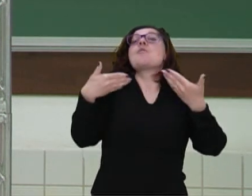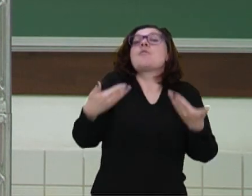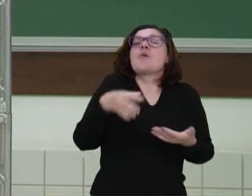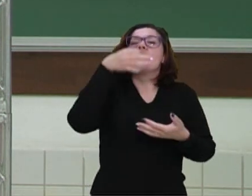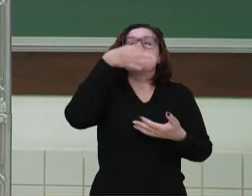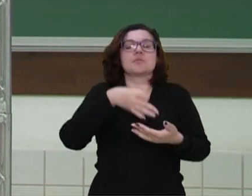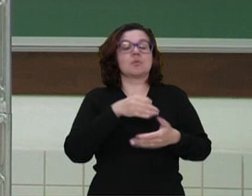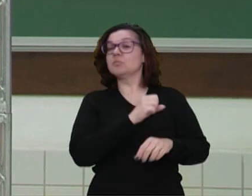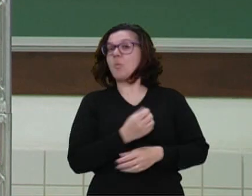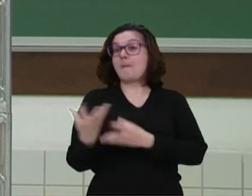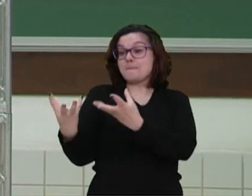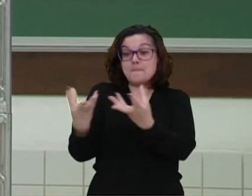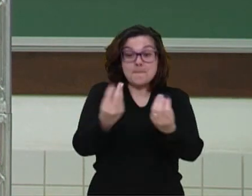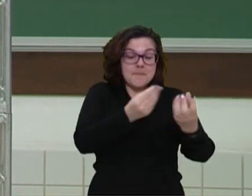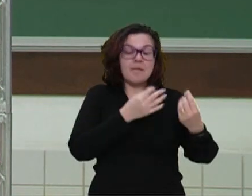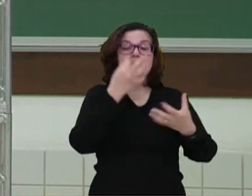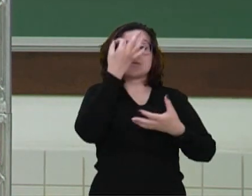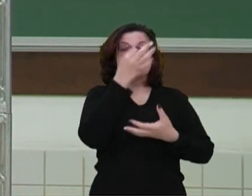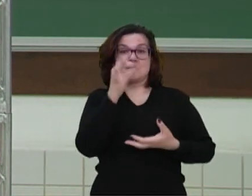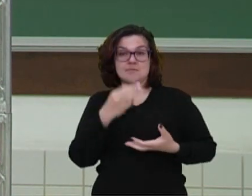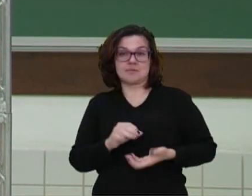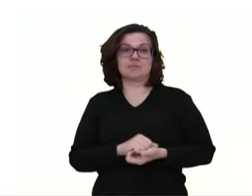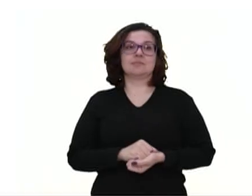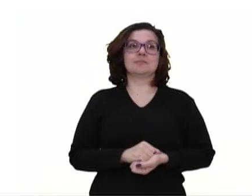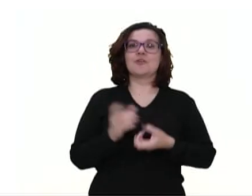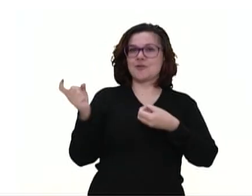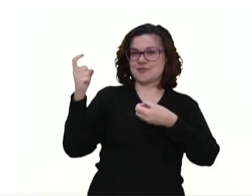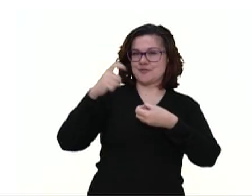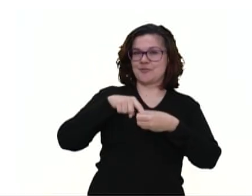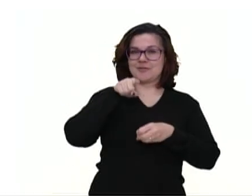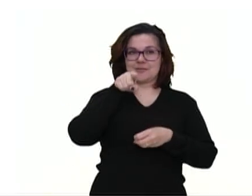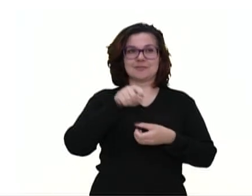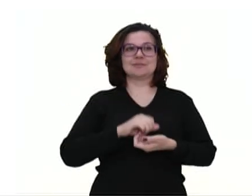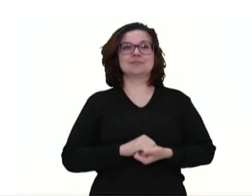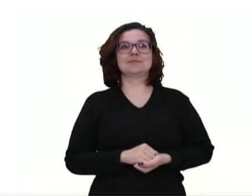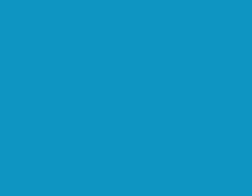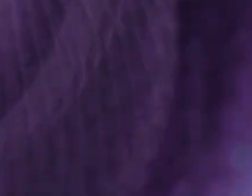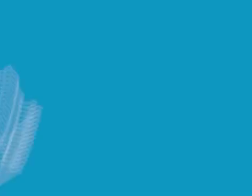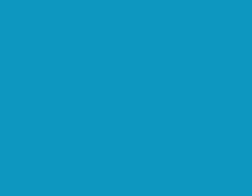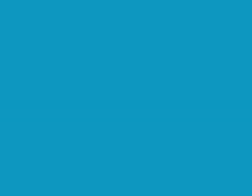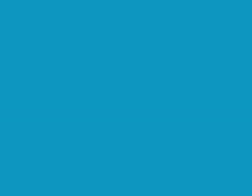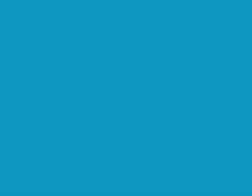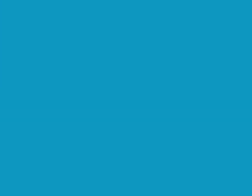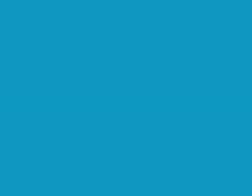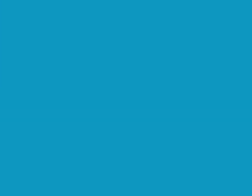de questões que você acerta. Daqui a pouco voltamos com a correção dessa aqui.